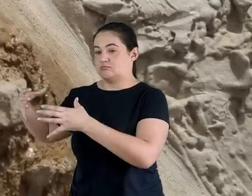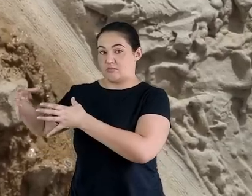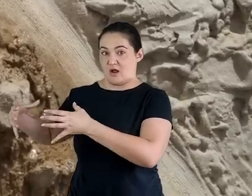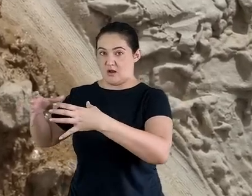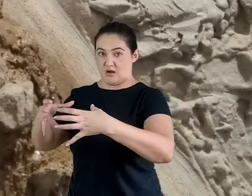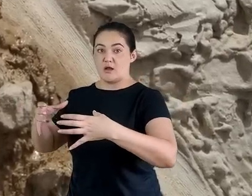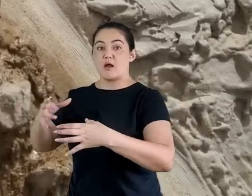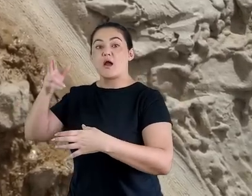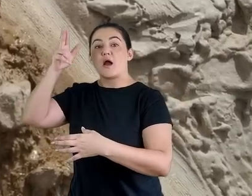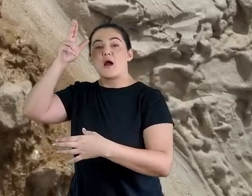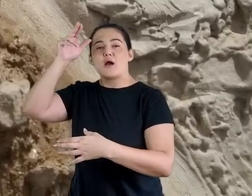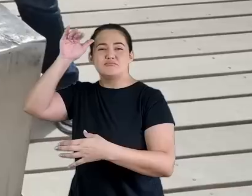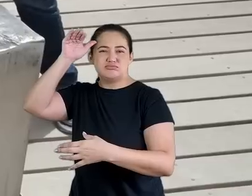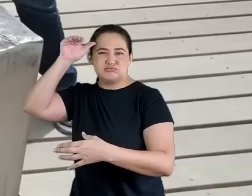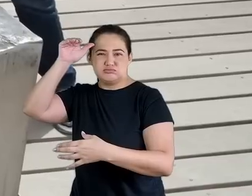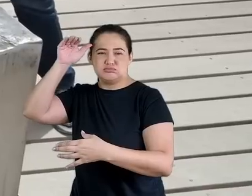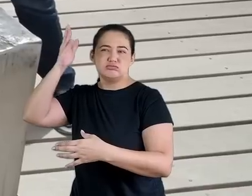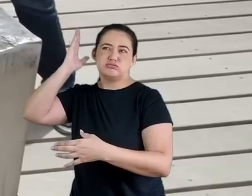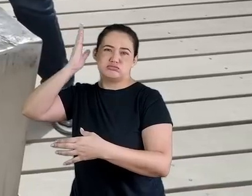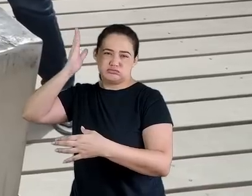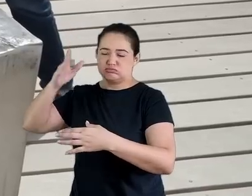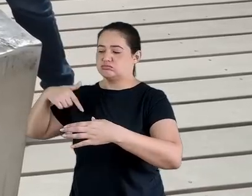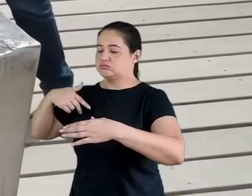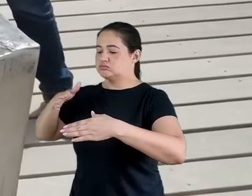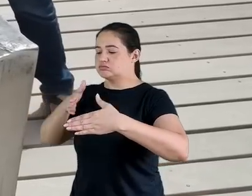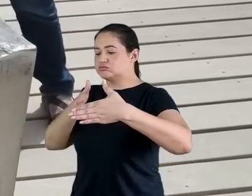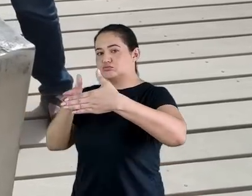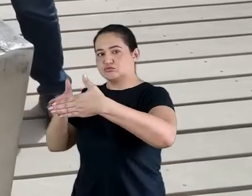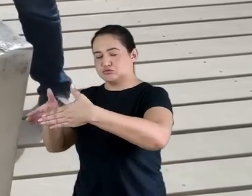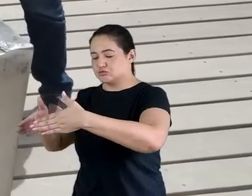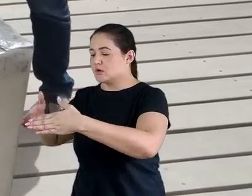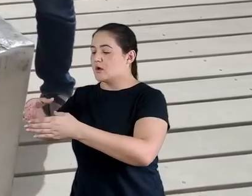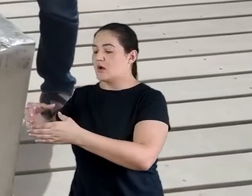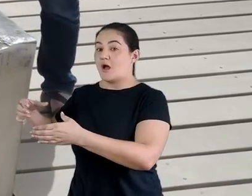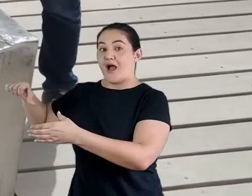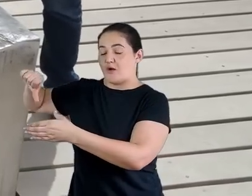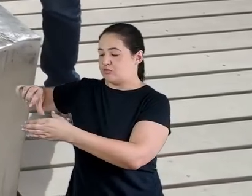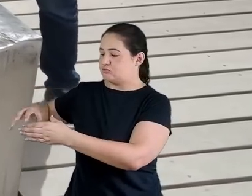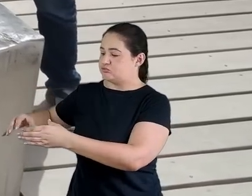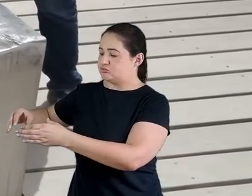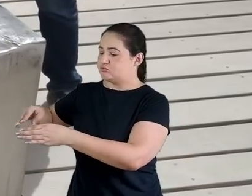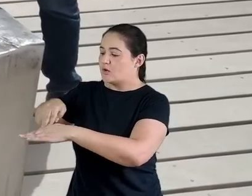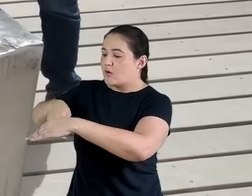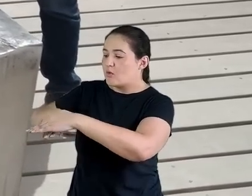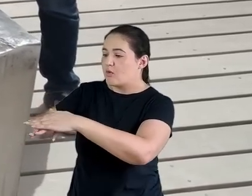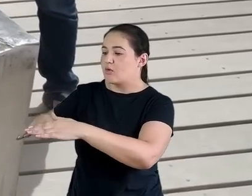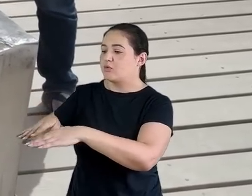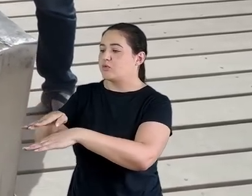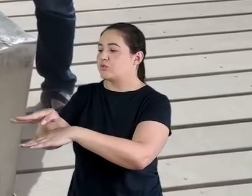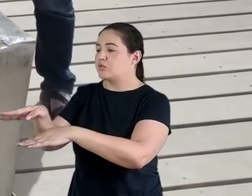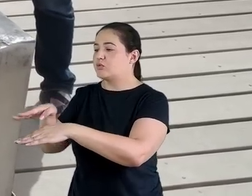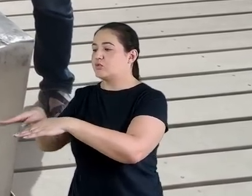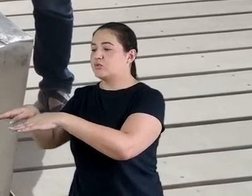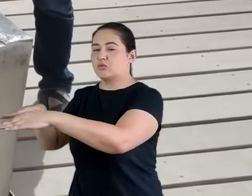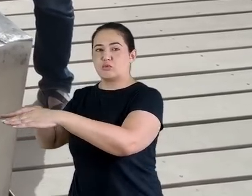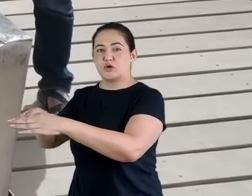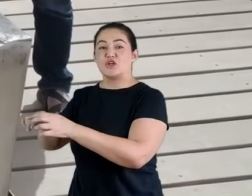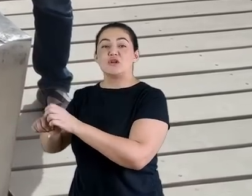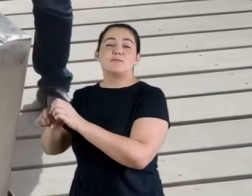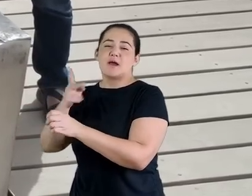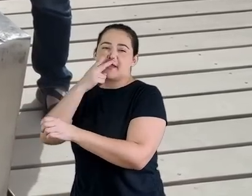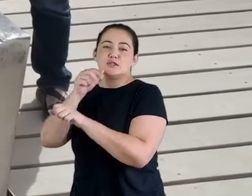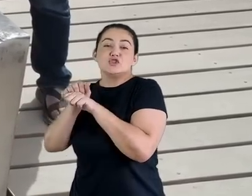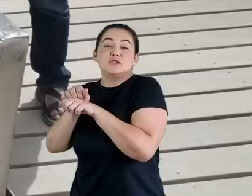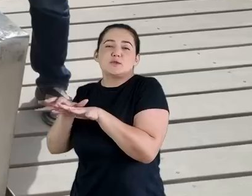o portão de água de Massada. E dali encheriam 13 cisternas no topo da montanha. Portanto, esse foi um ponto